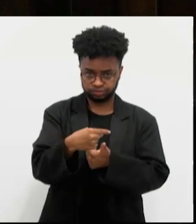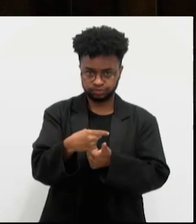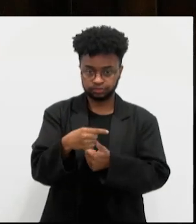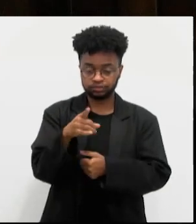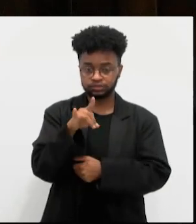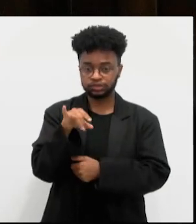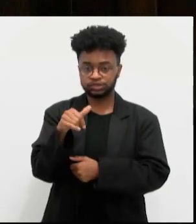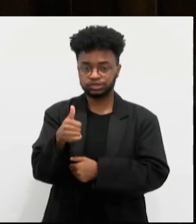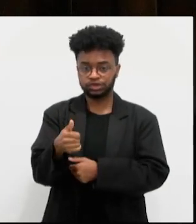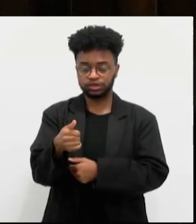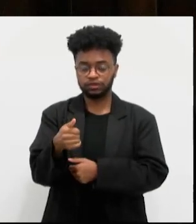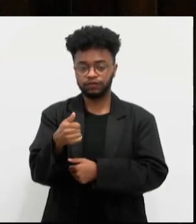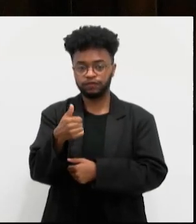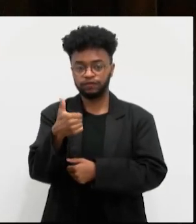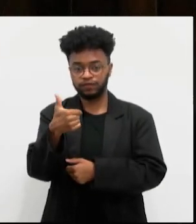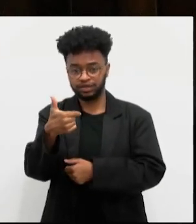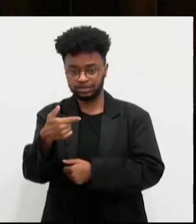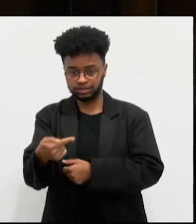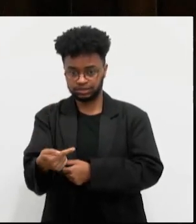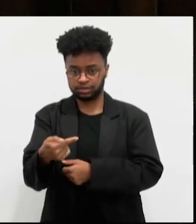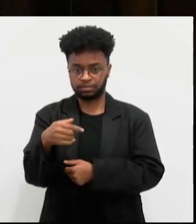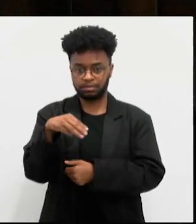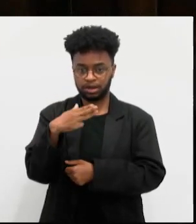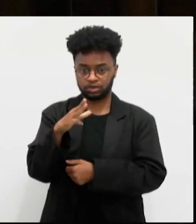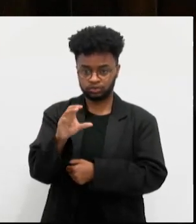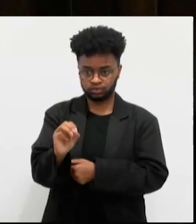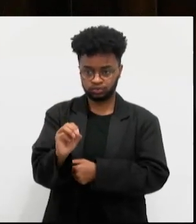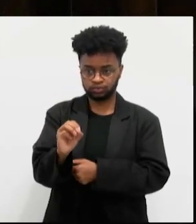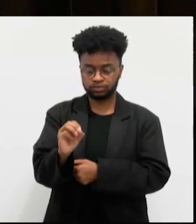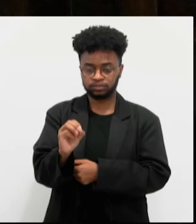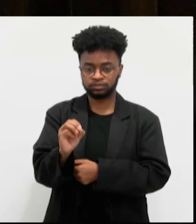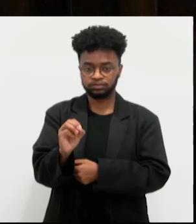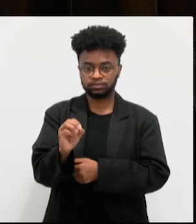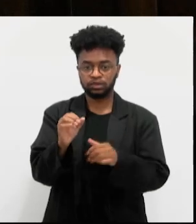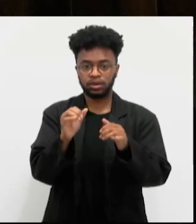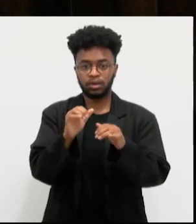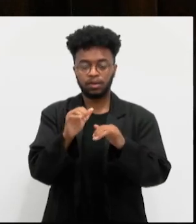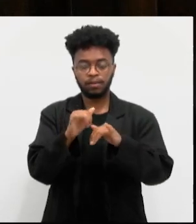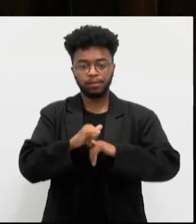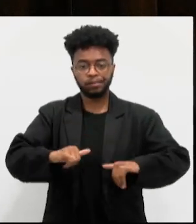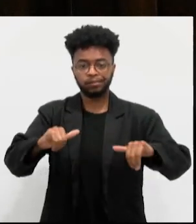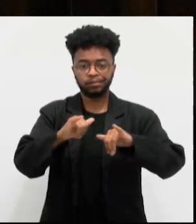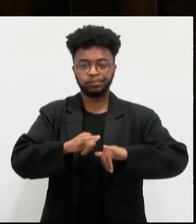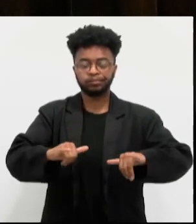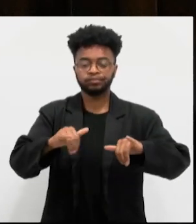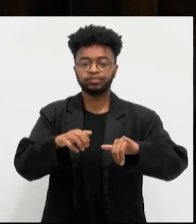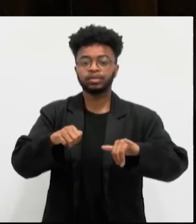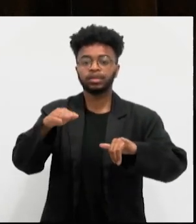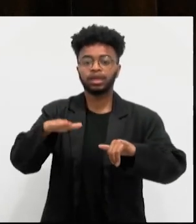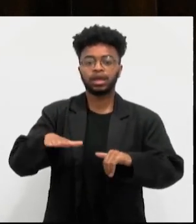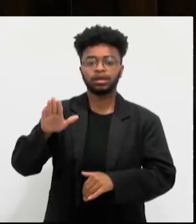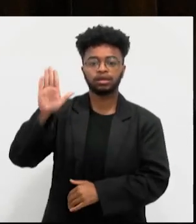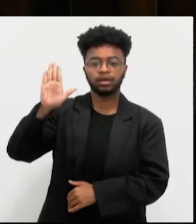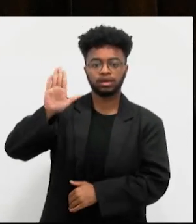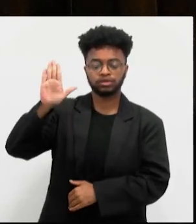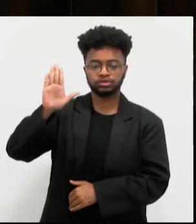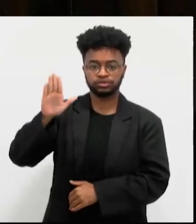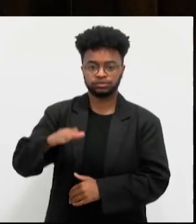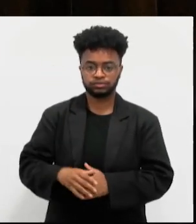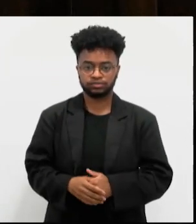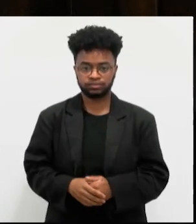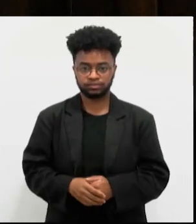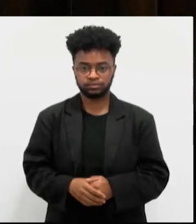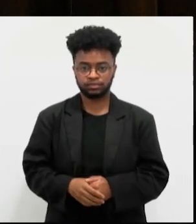dia 27 de março, foi publicada a lista de candidatos aptos